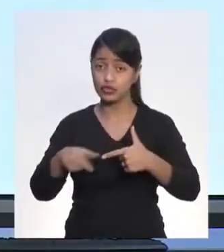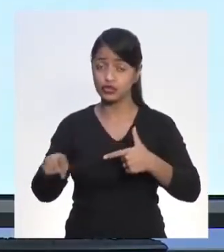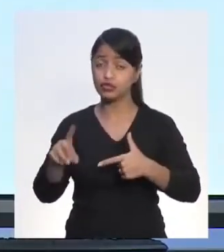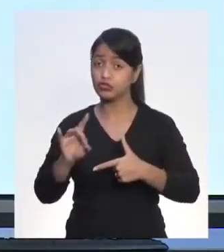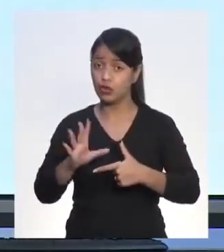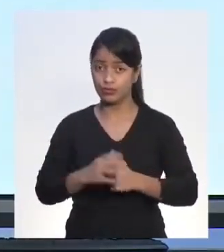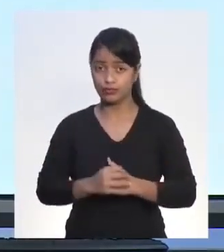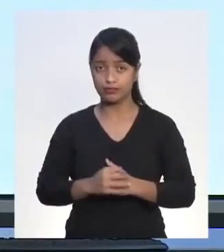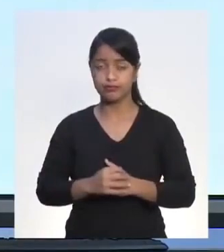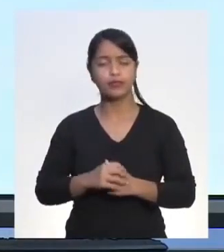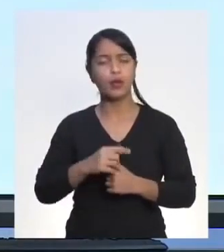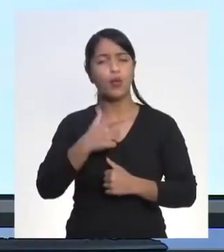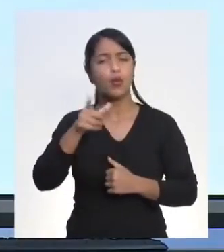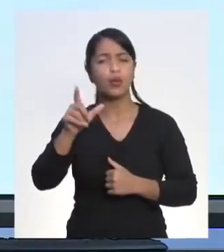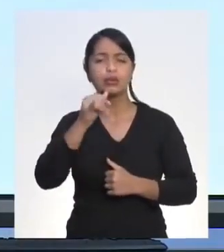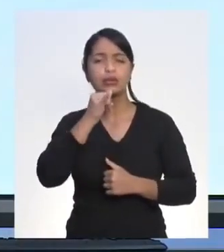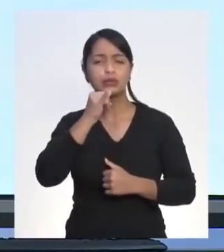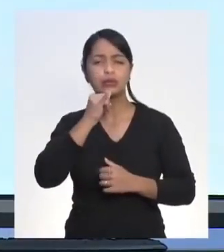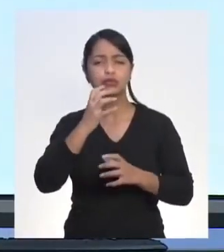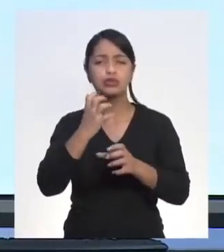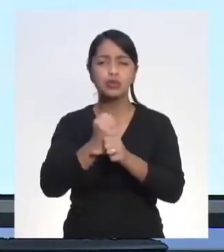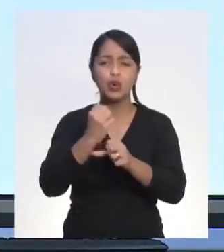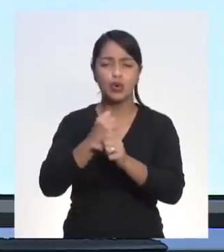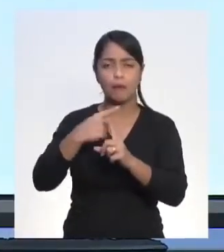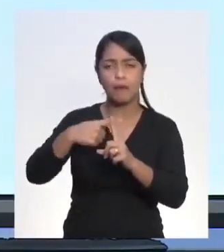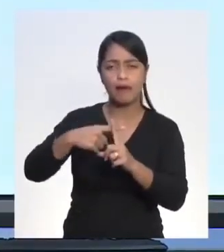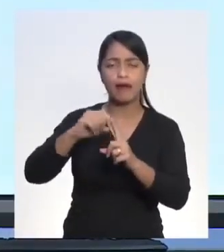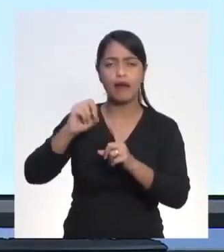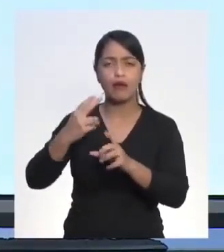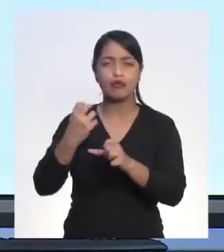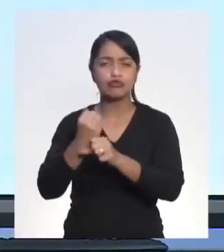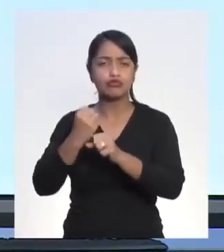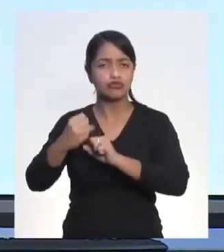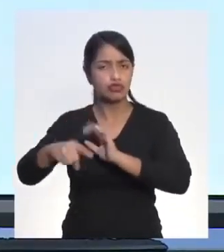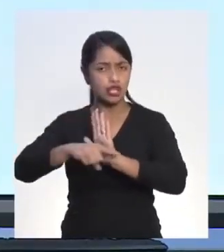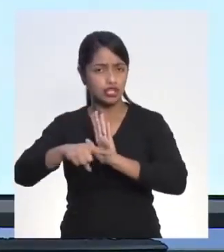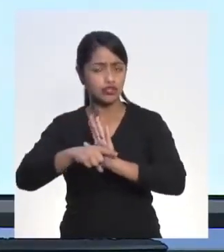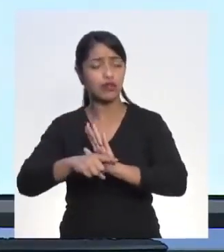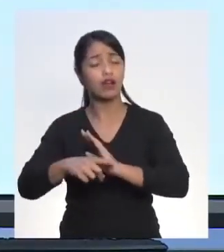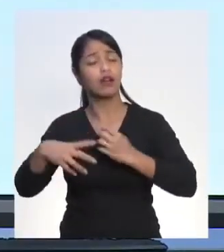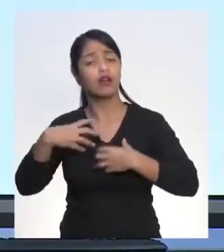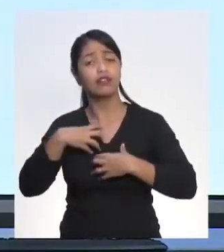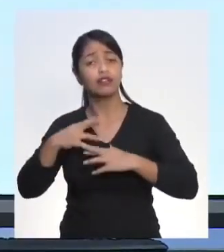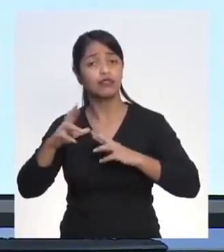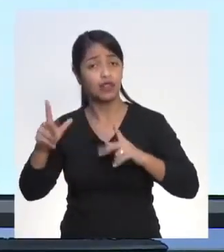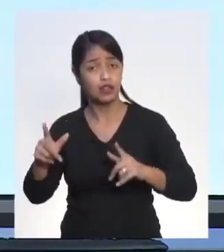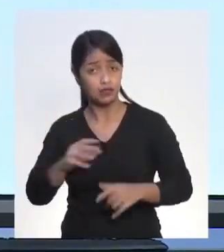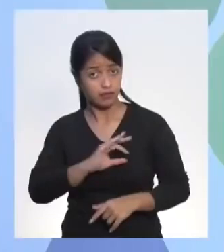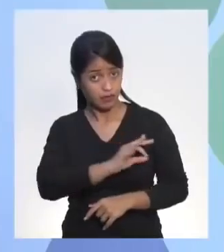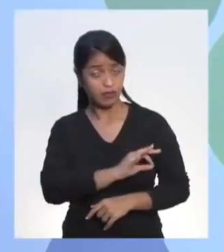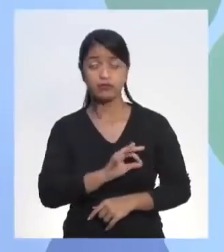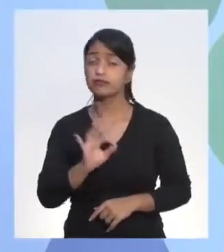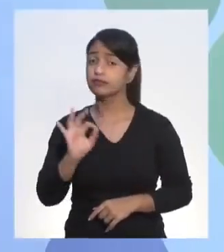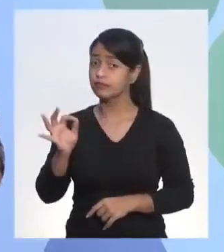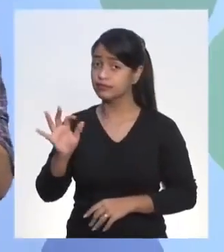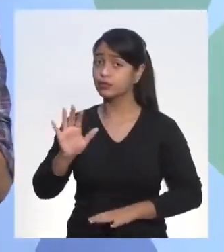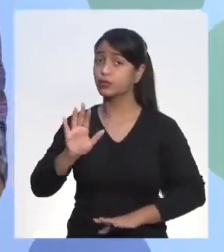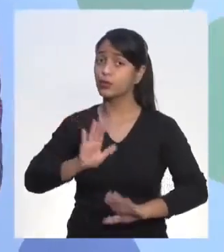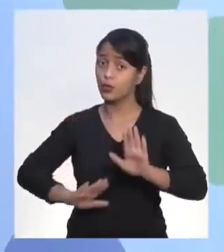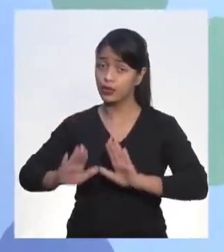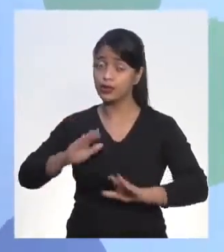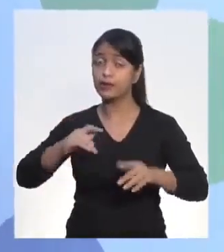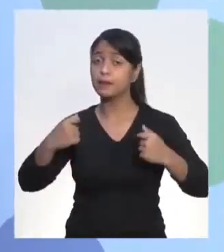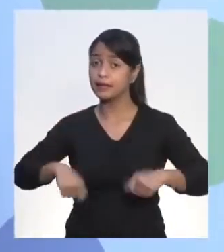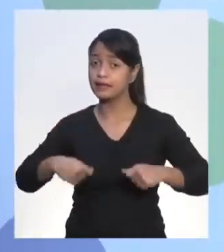de adição, operação de subtração, aí é uma outra história, né, Osmar? É verdade, tem que tomar cuidado, é uma confusão